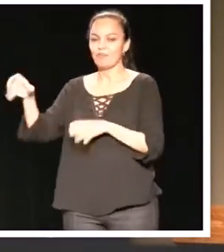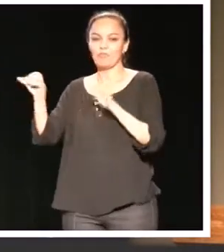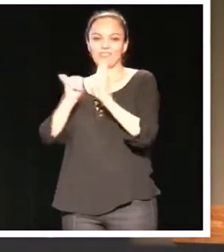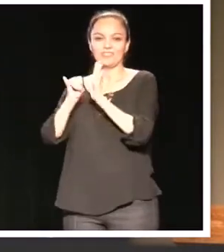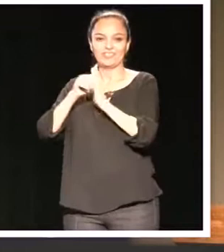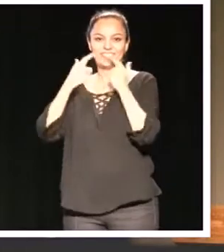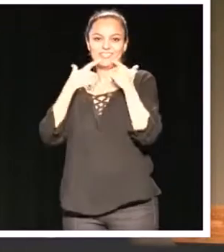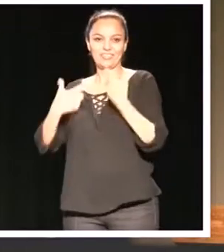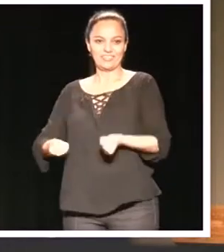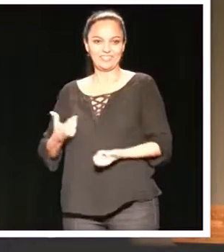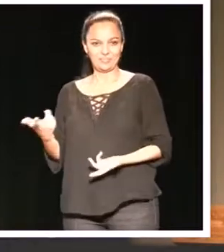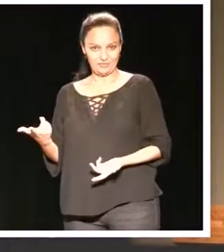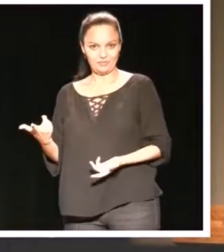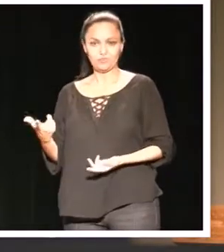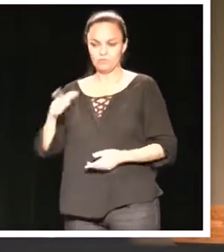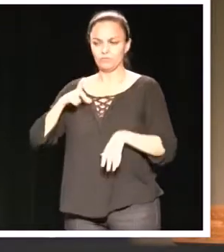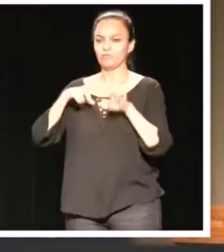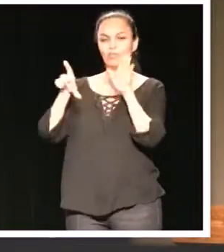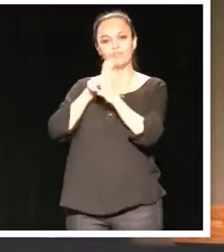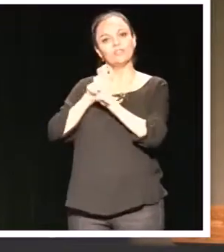Tem leis que promovem